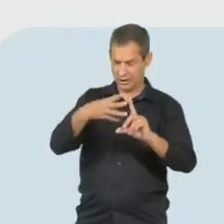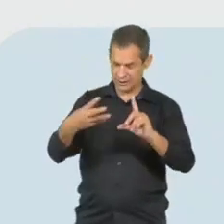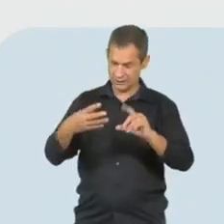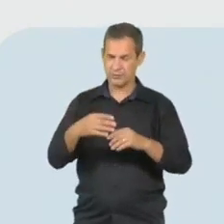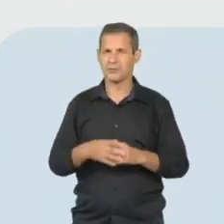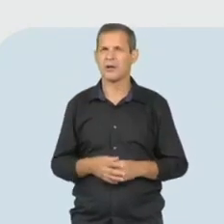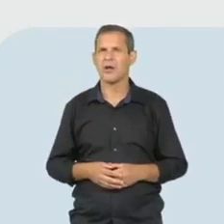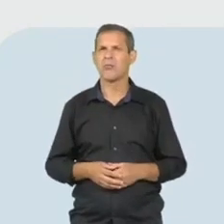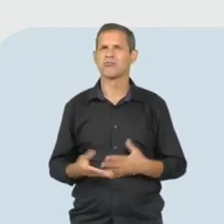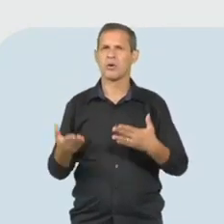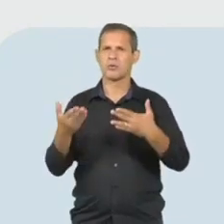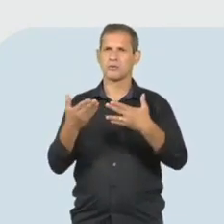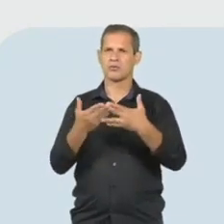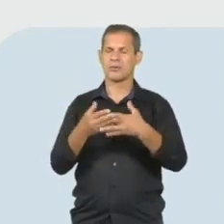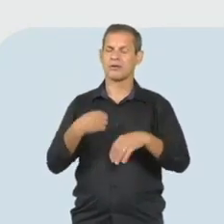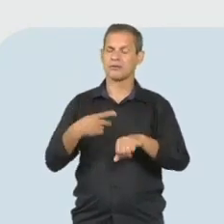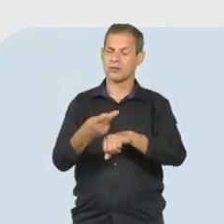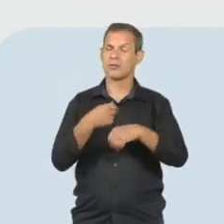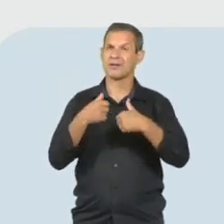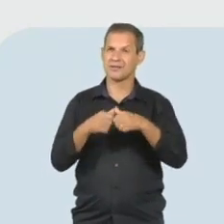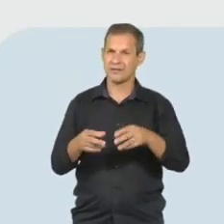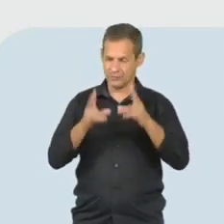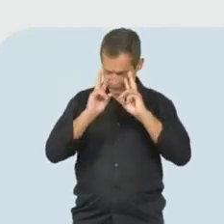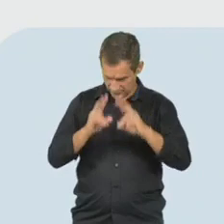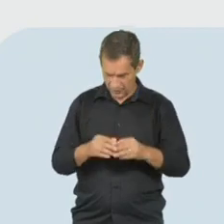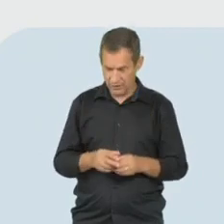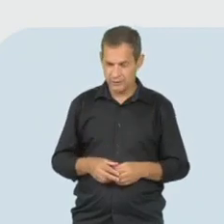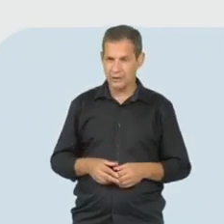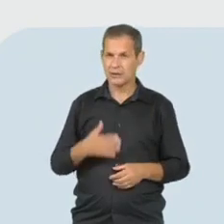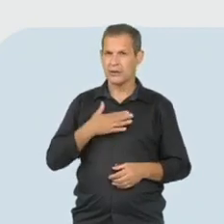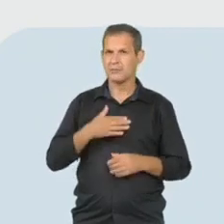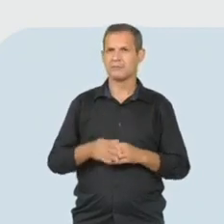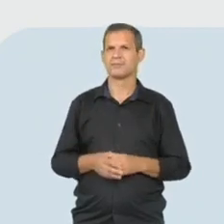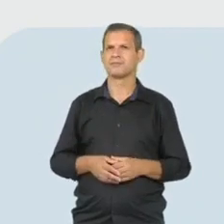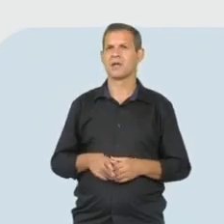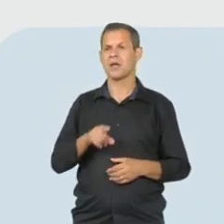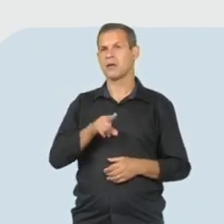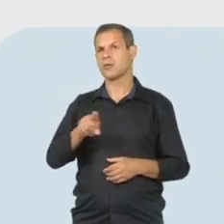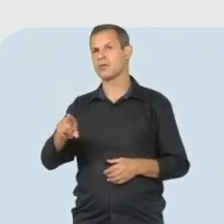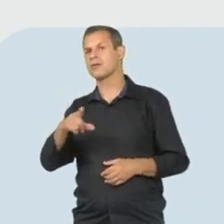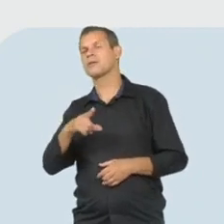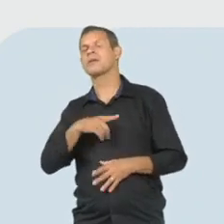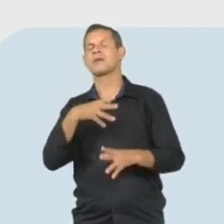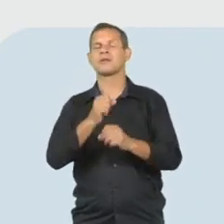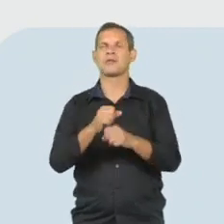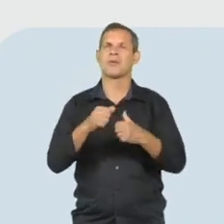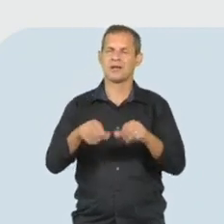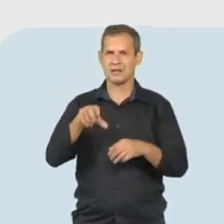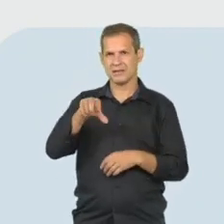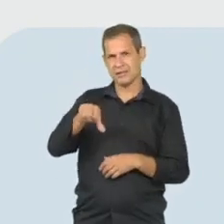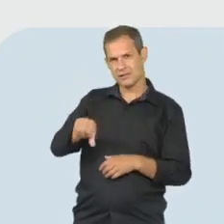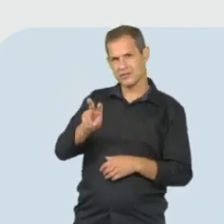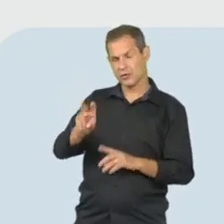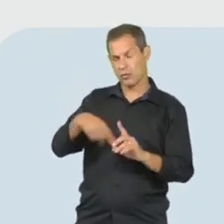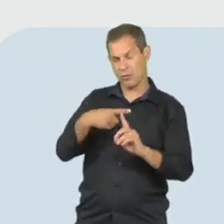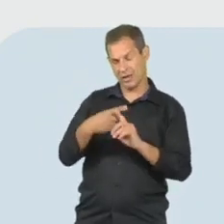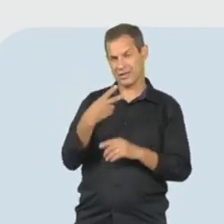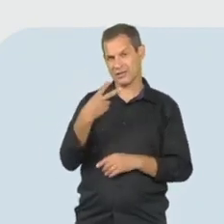aqui, o espaço que eu estou procurando é o que está aqui, ó, em linha horizontal? Então, eu tenho que somar esse 95 mais